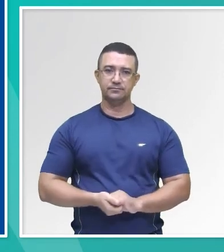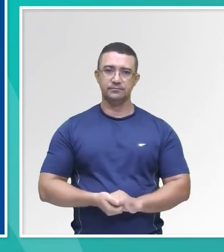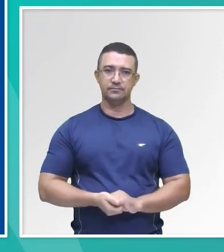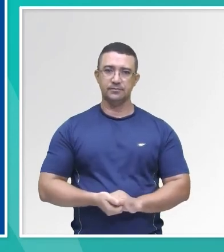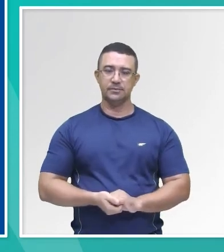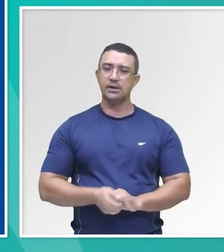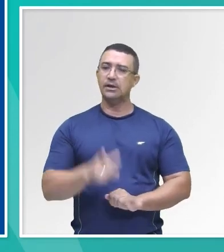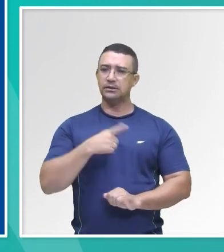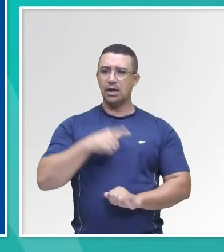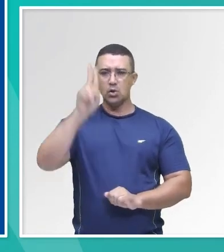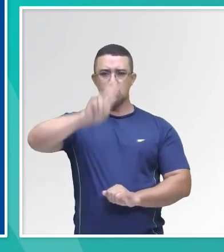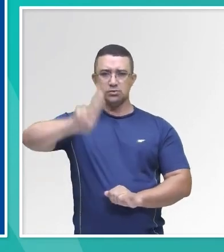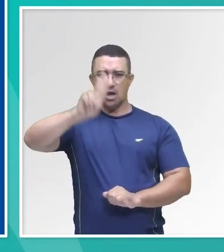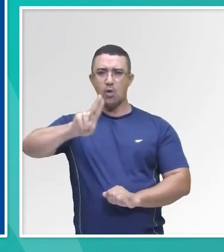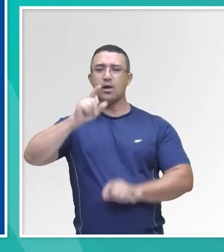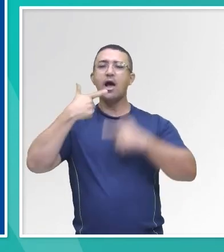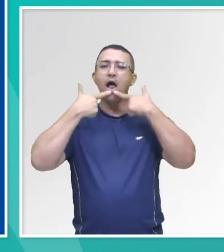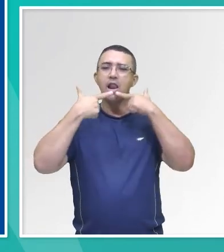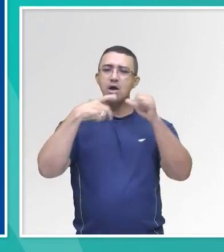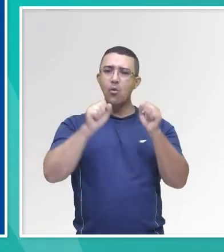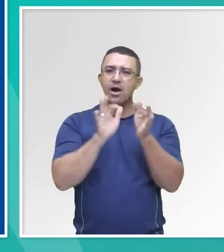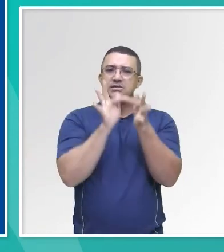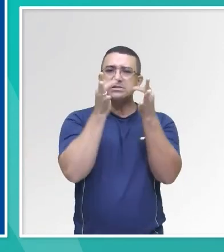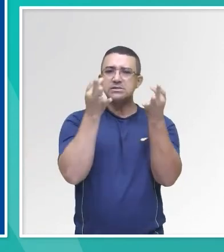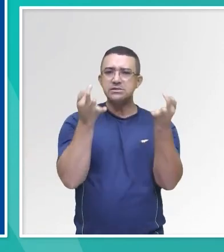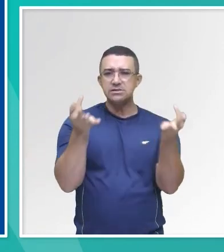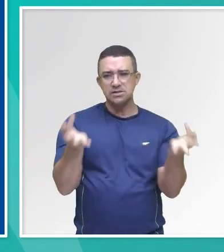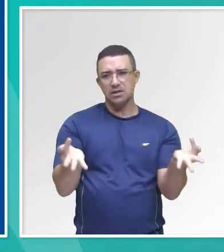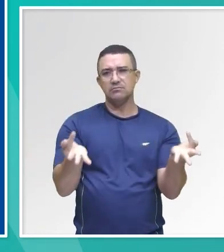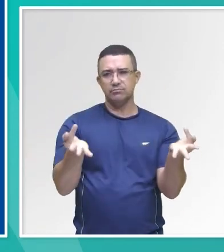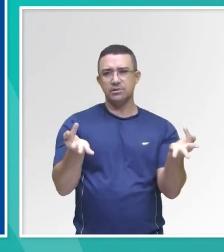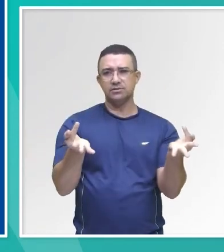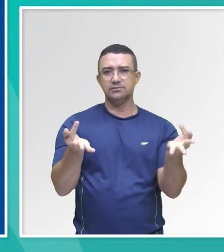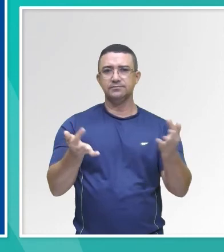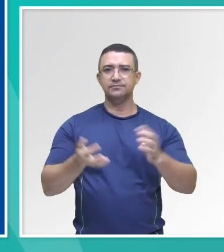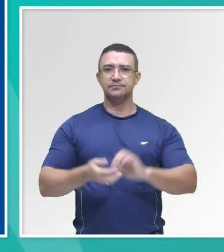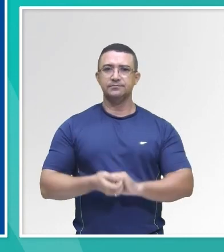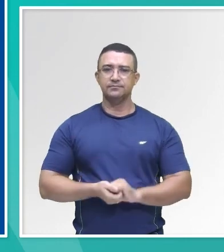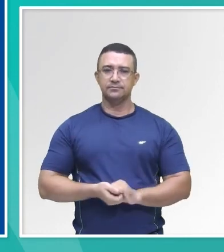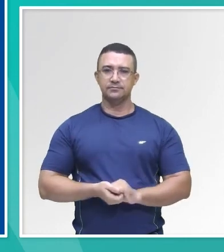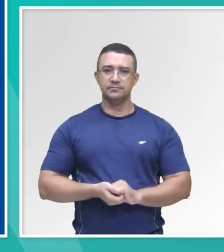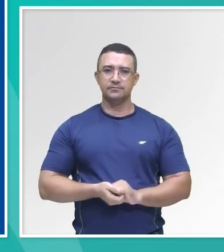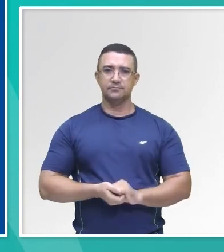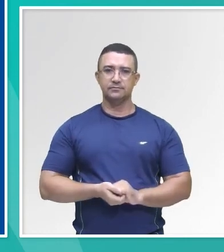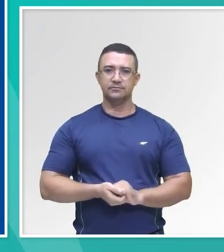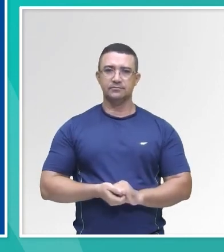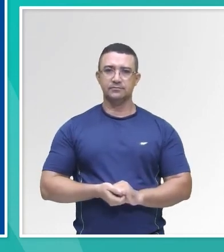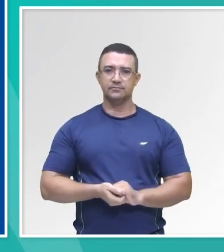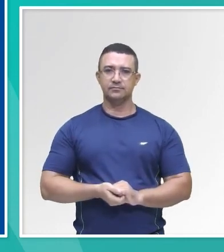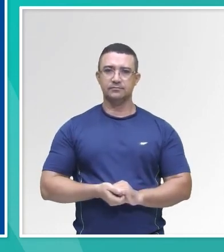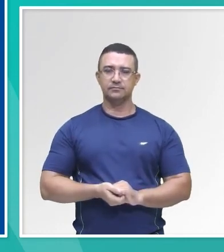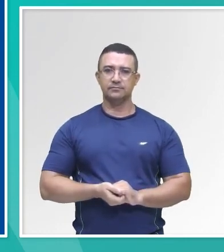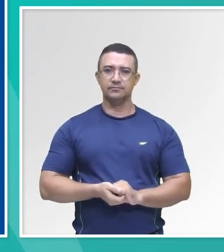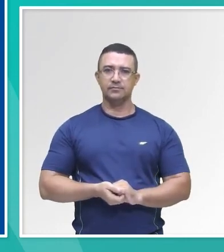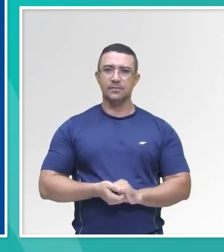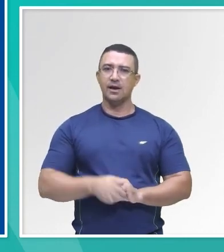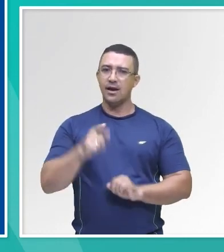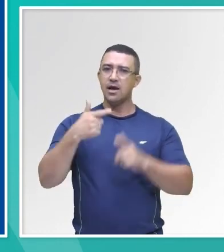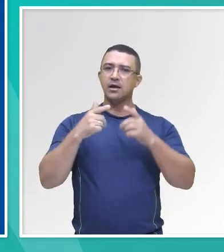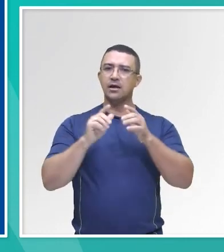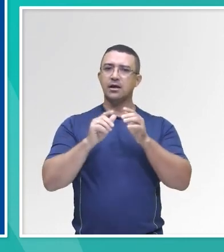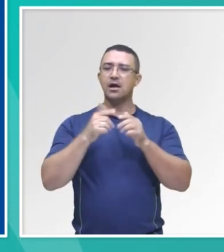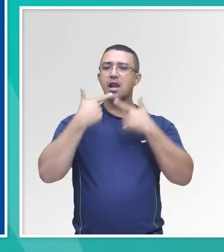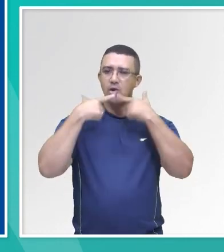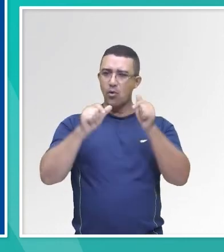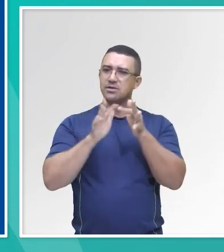Ele vai utilizar uma linguagem simples, coloquial. Pode utilizar uma linguagem coloquial, nossa linguagem do dia a